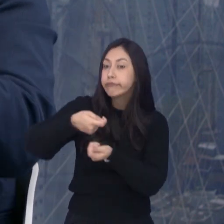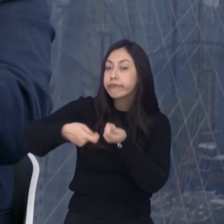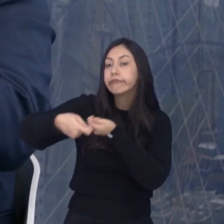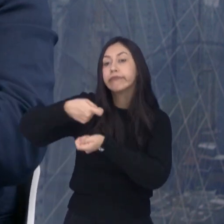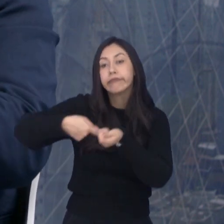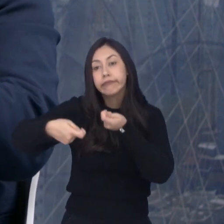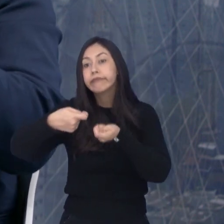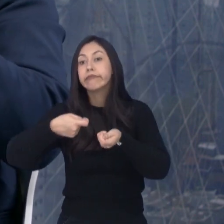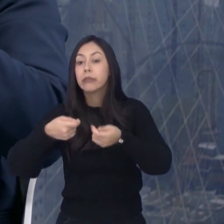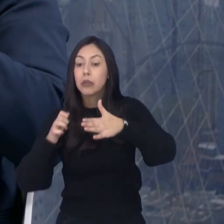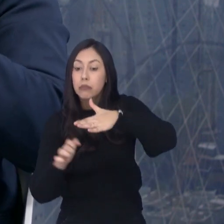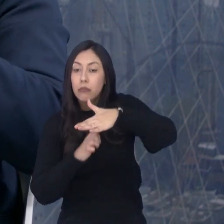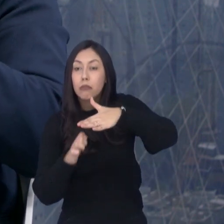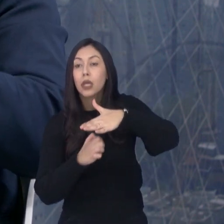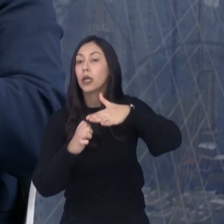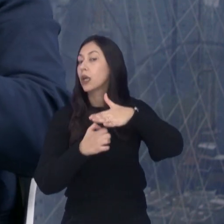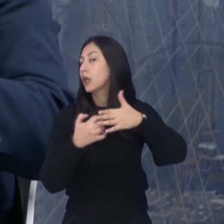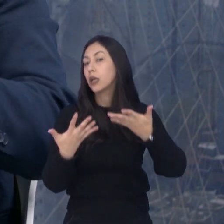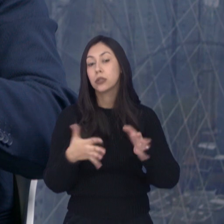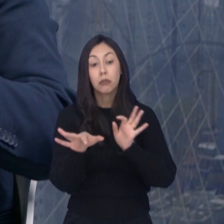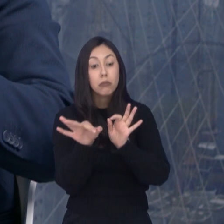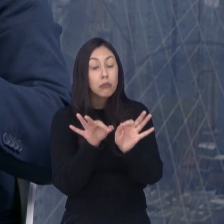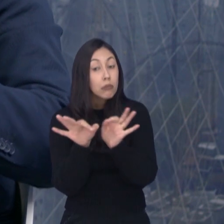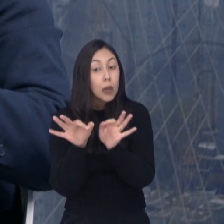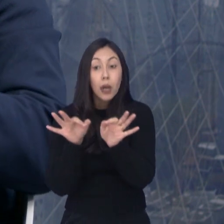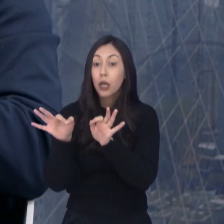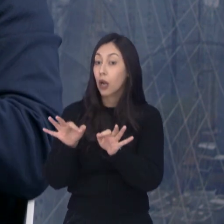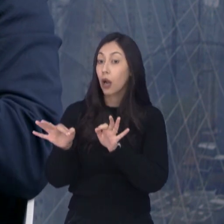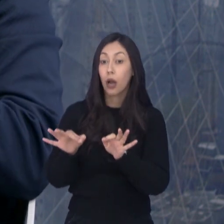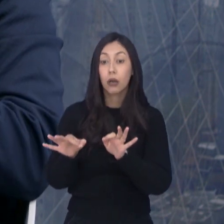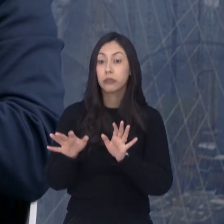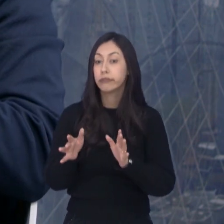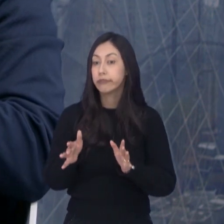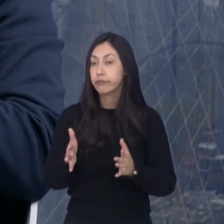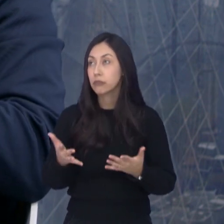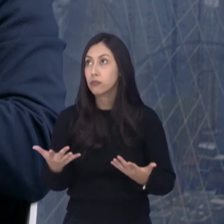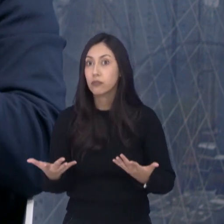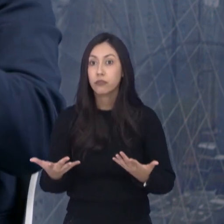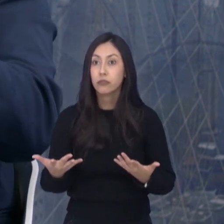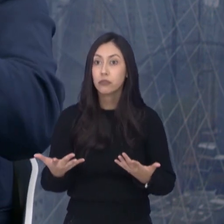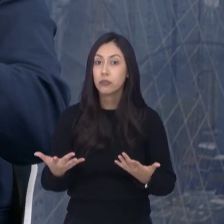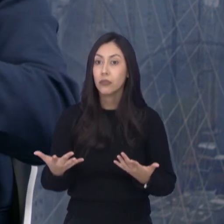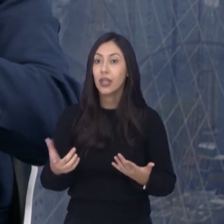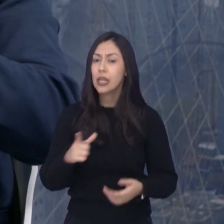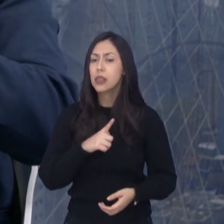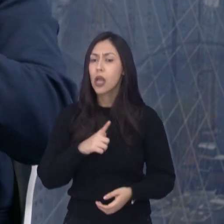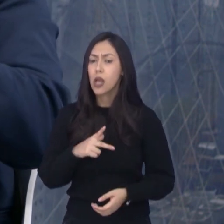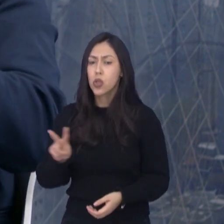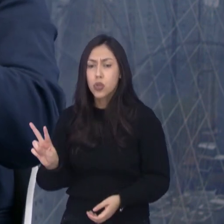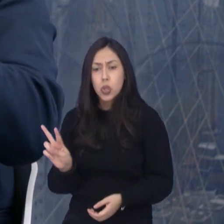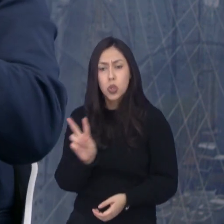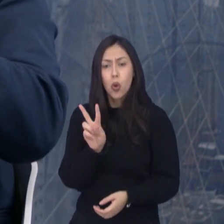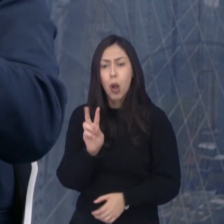financeira, mercado, organizar melhor sistemas produtivos. Tem duplas sertanejas em que